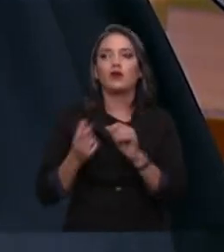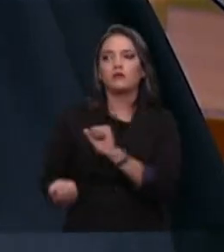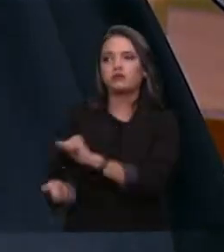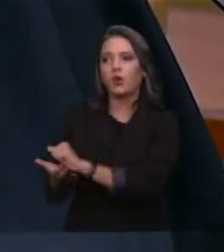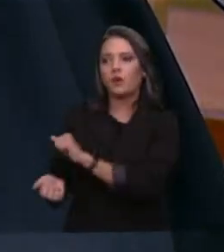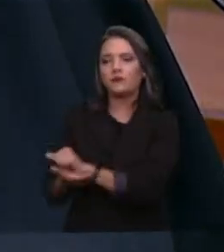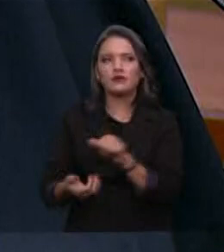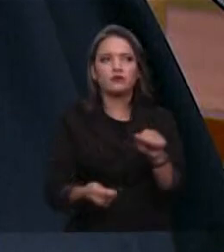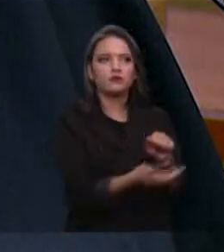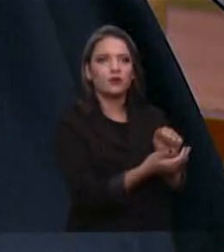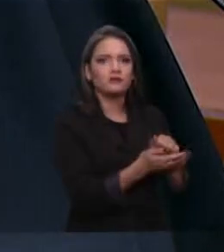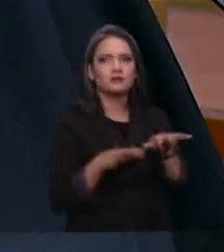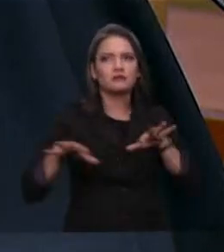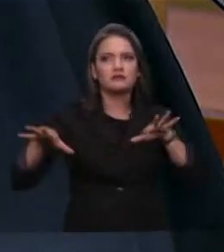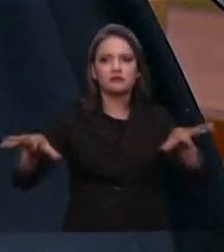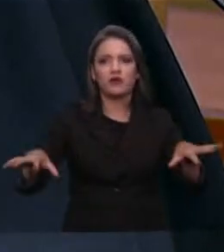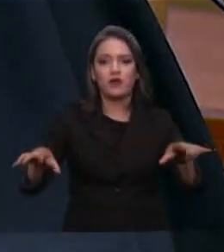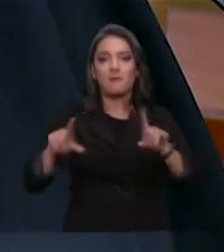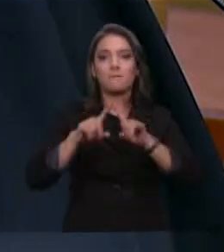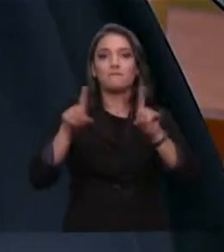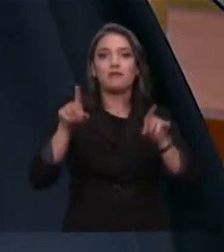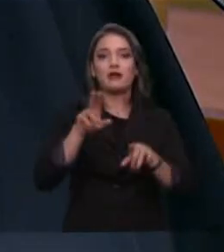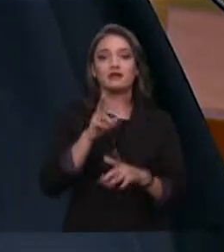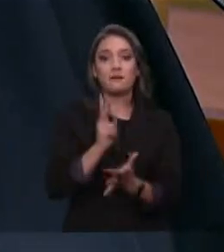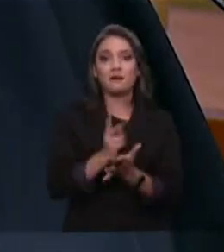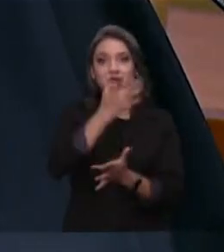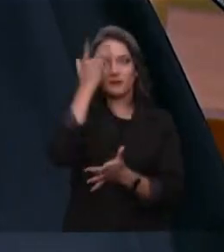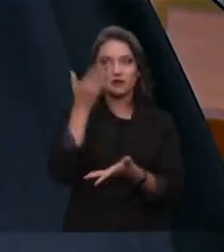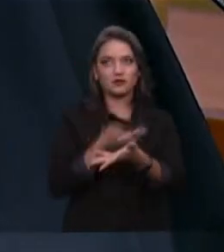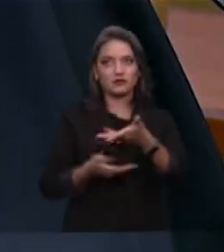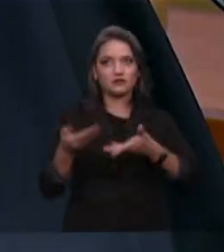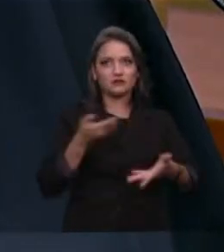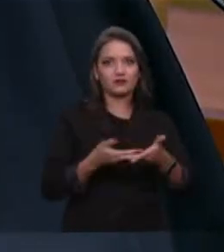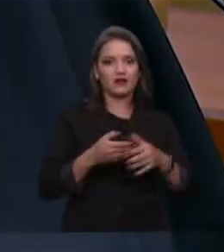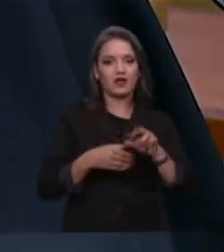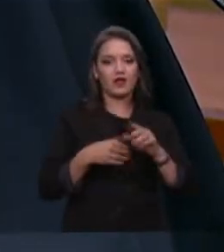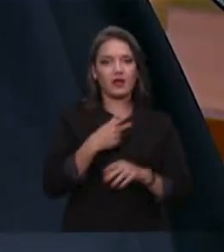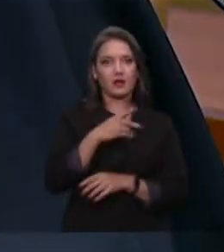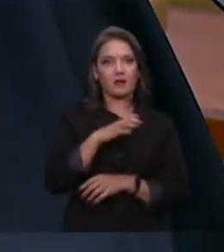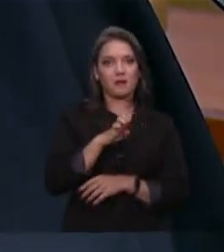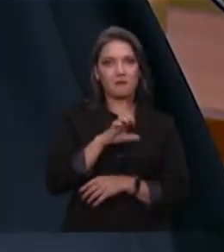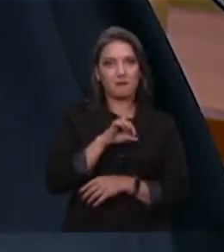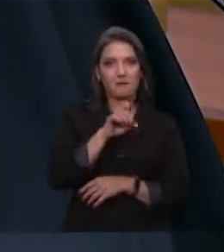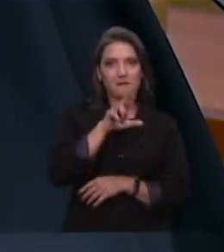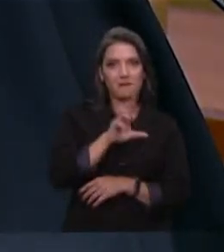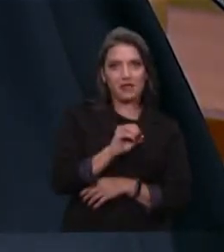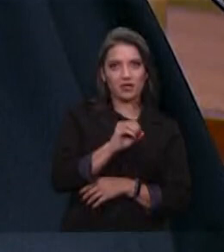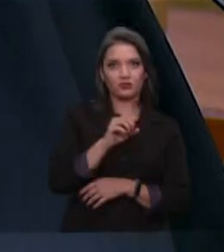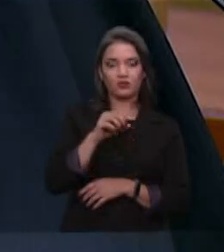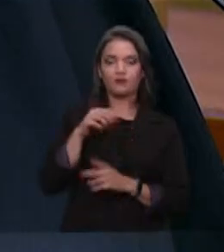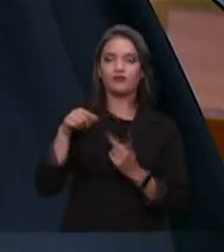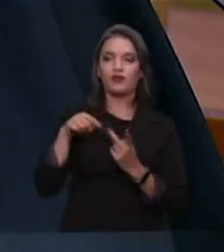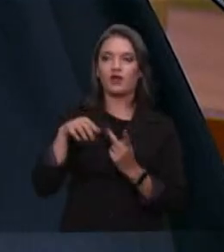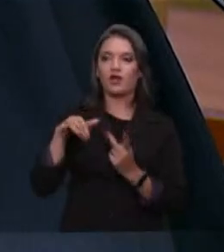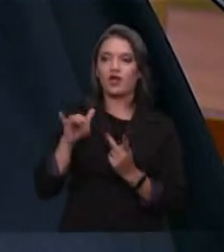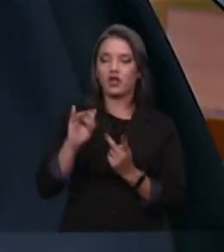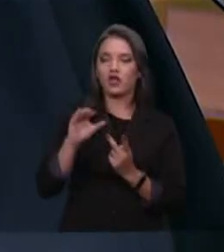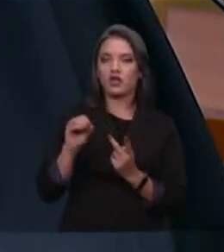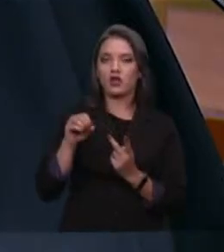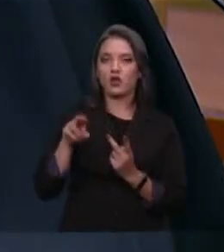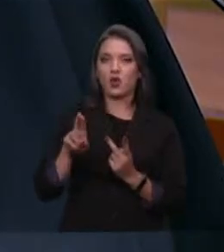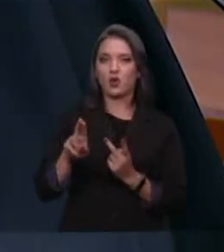sejam Pedro Paulo Bergamaschi e Alberto Youssef, formando uma única, grande, complexa e